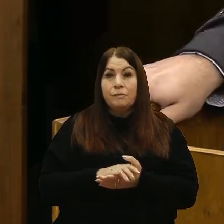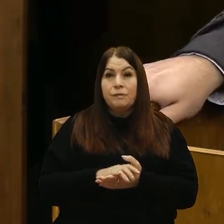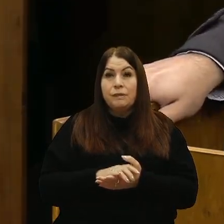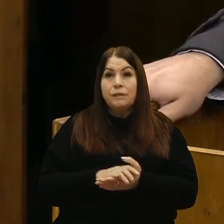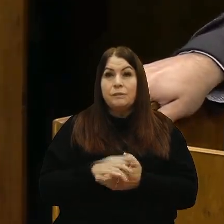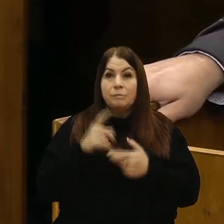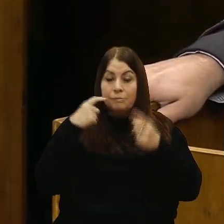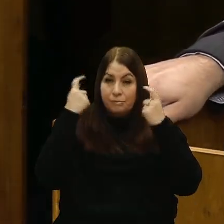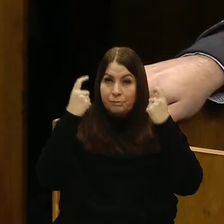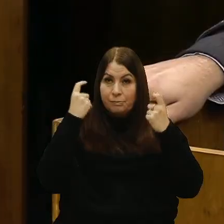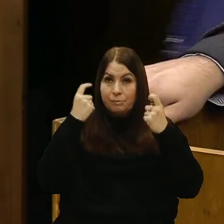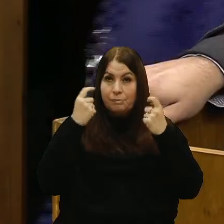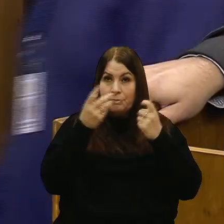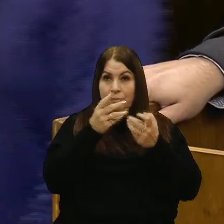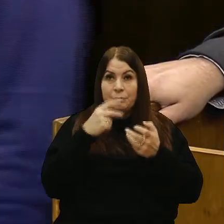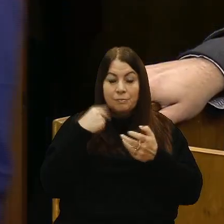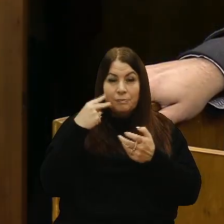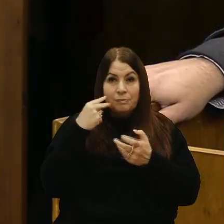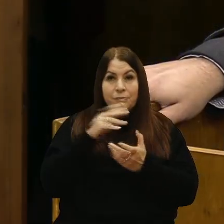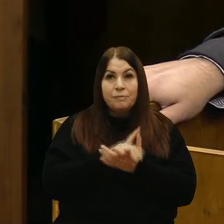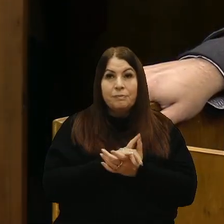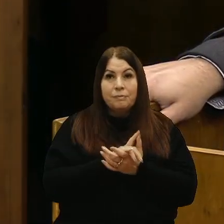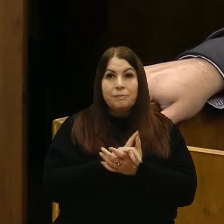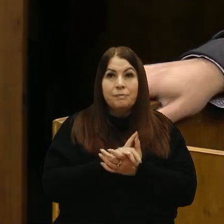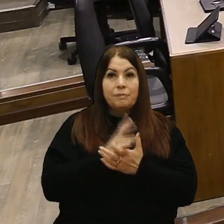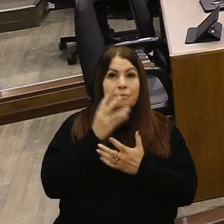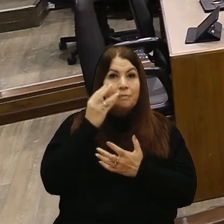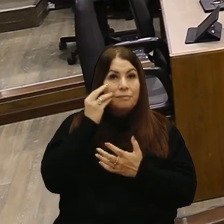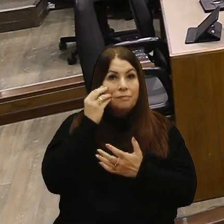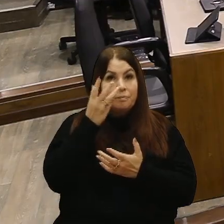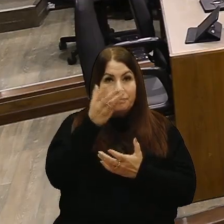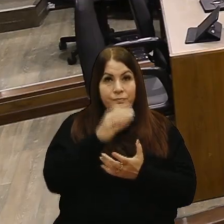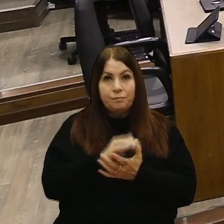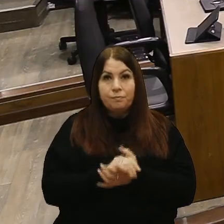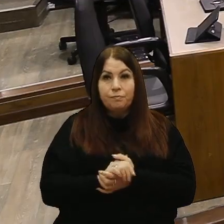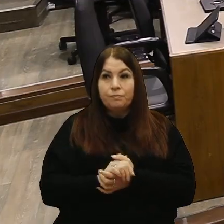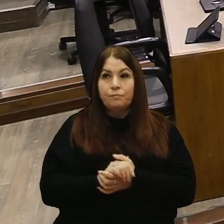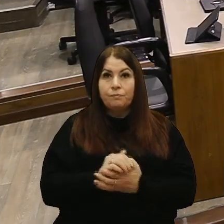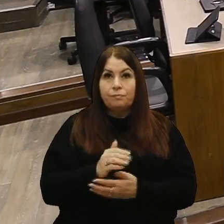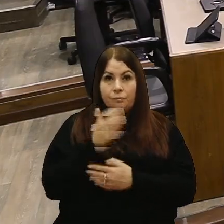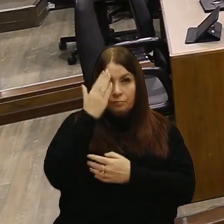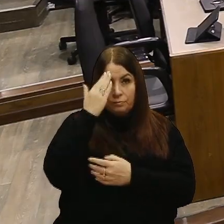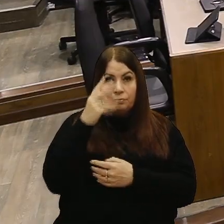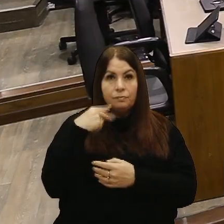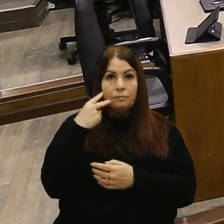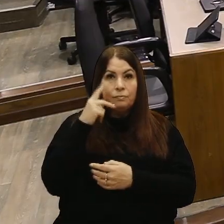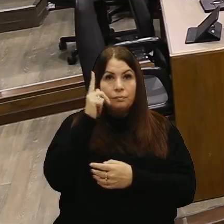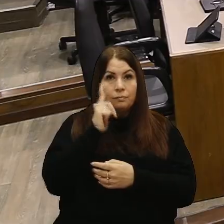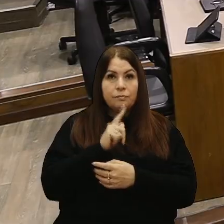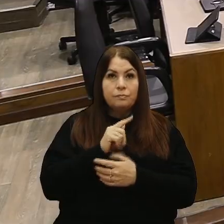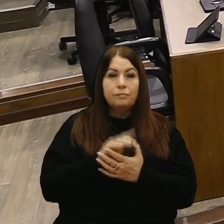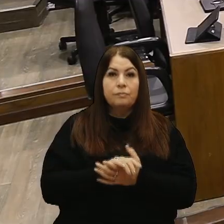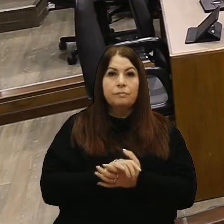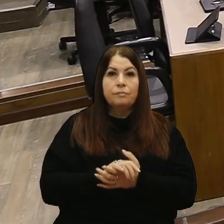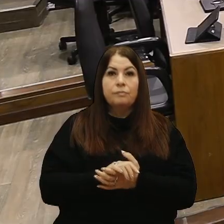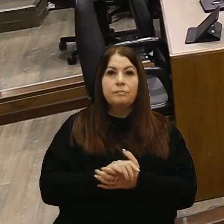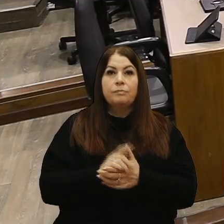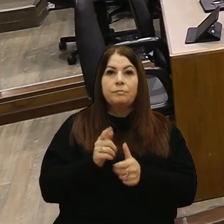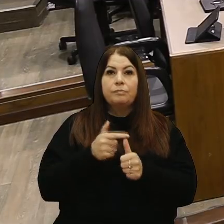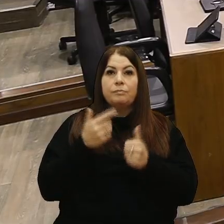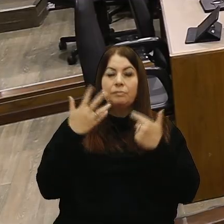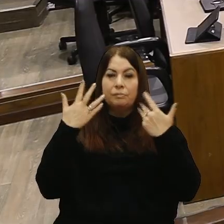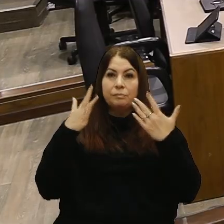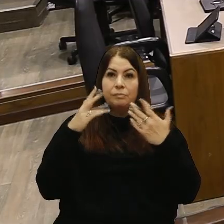da preocupação. Vamos aos apartes. Vereador José Abreu Jack. Obrigado, vereador Lucas. Primeiro, parabenizar o senhor